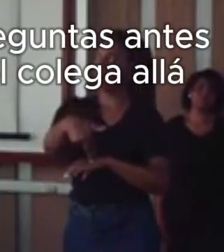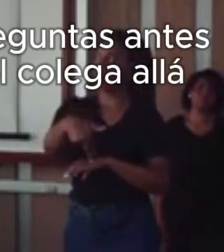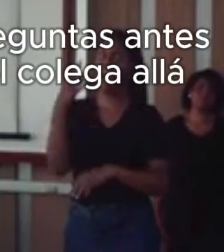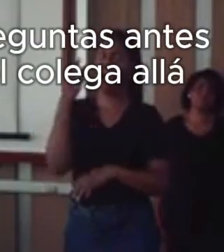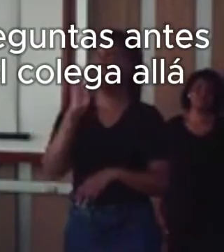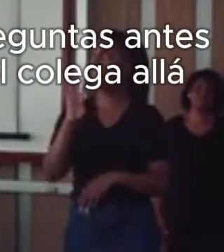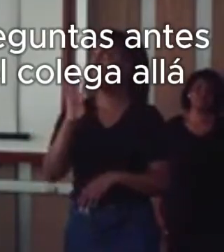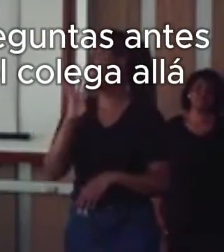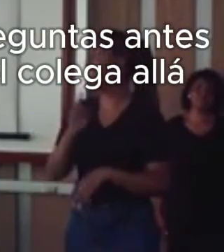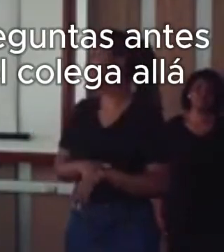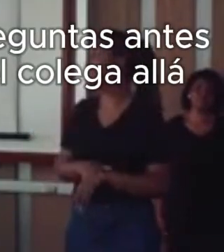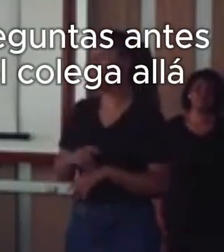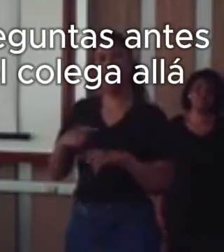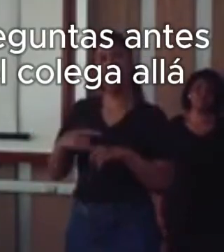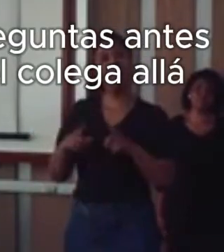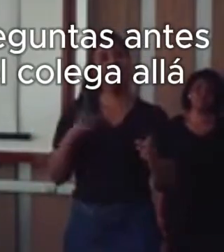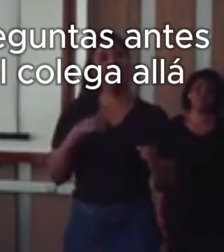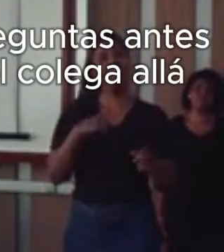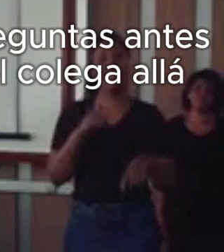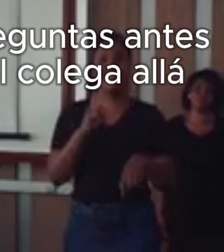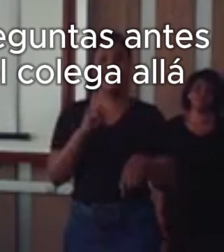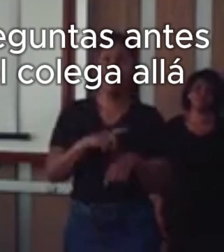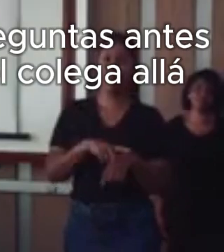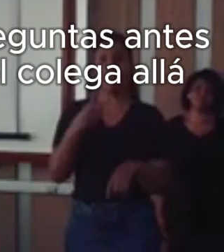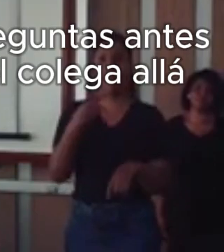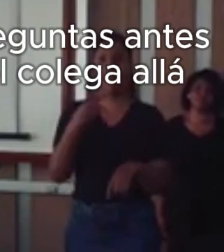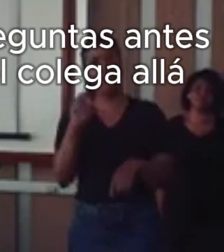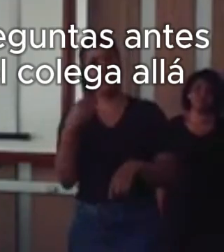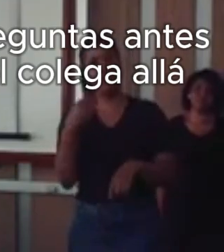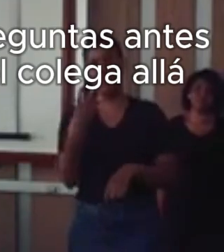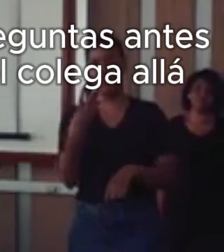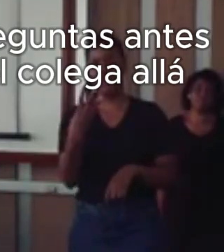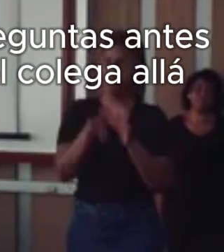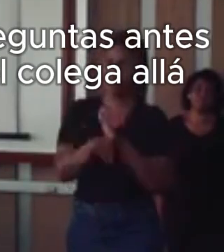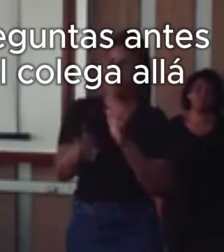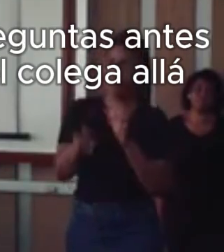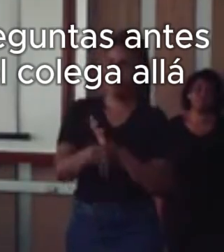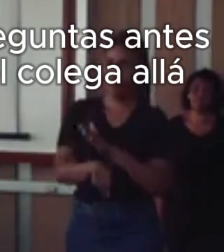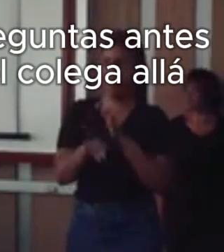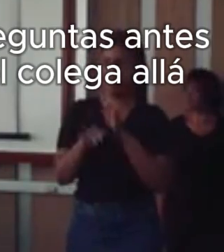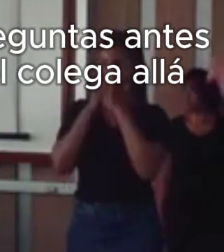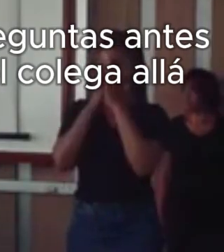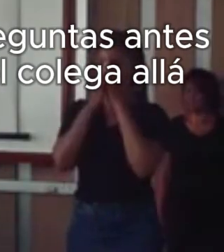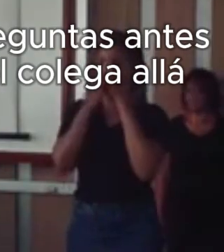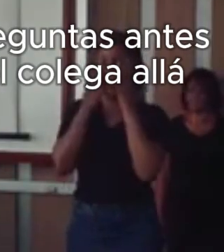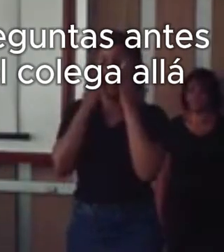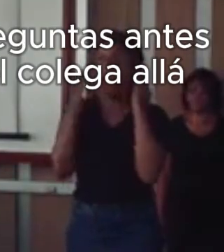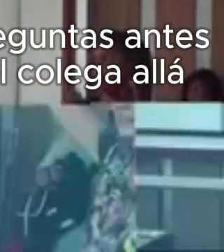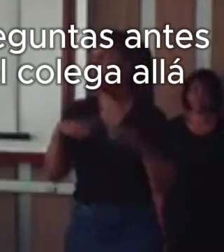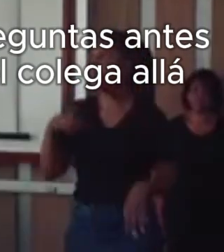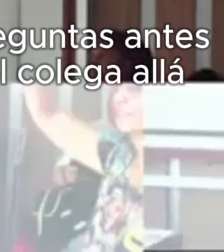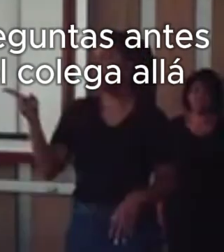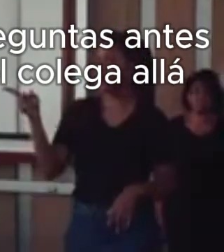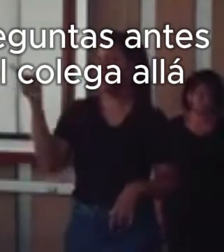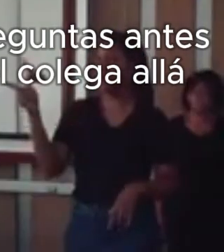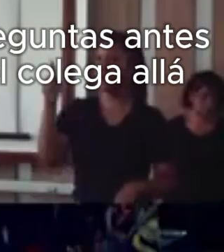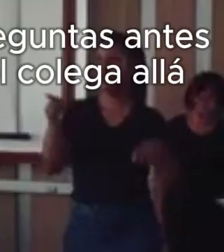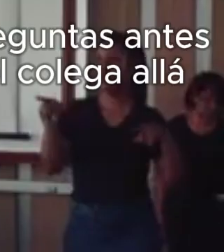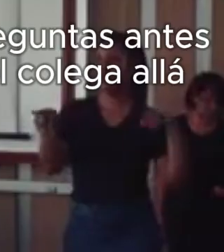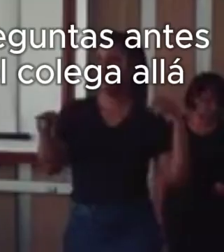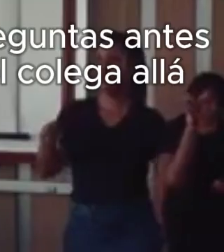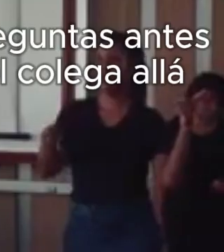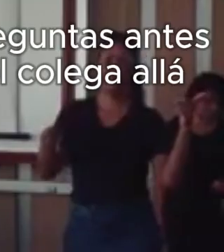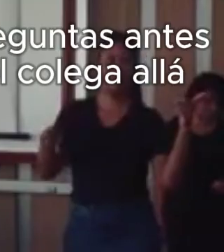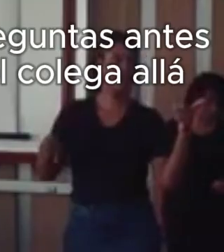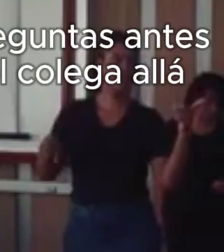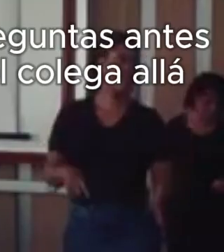temos tempo para 2 ou 3 perguntas antes de... Então, já tem uma lá no canto, tem outra aqui e tem